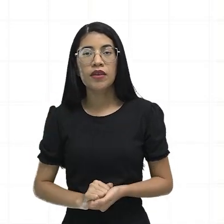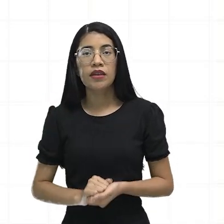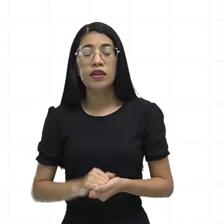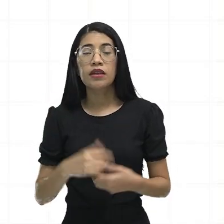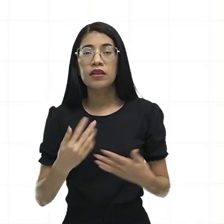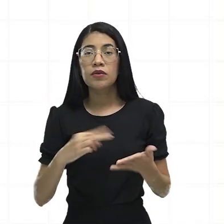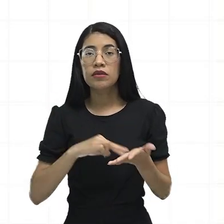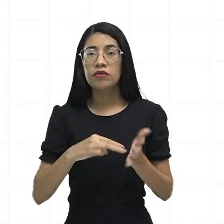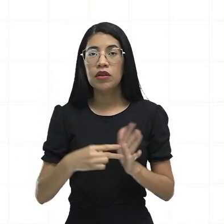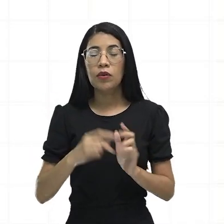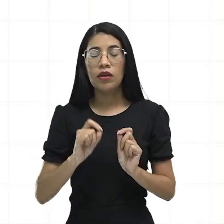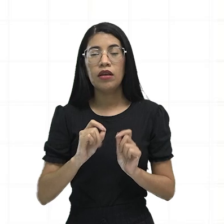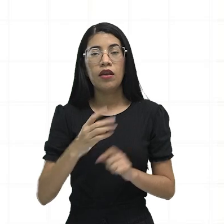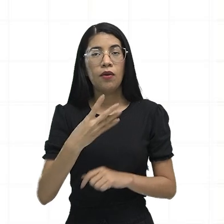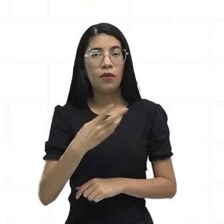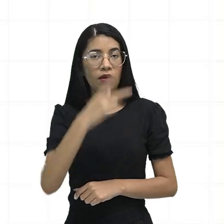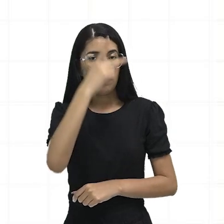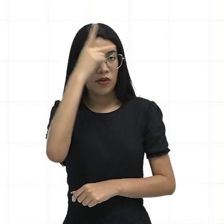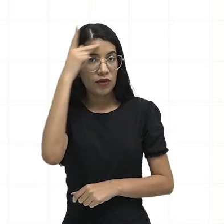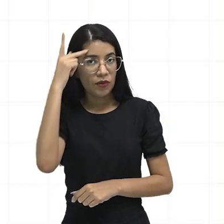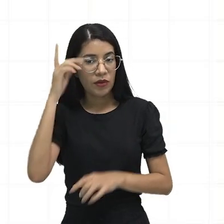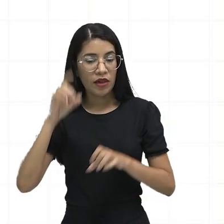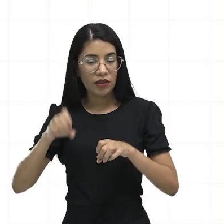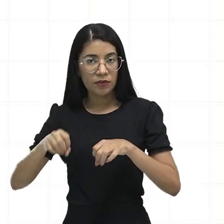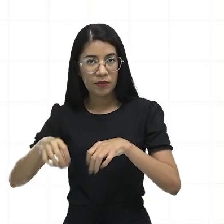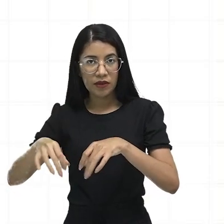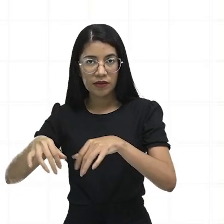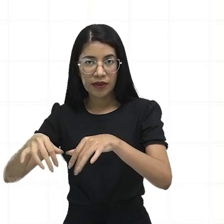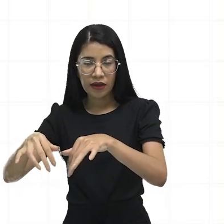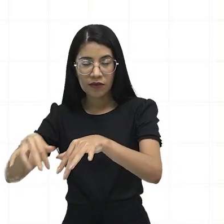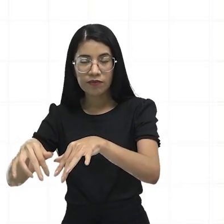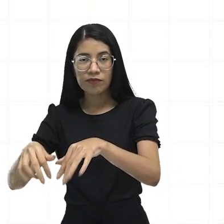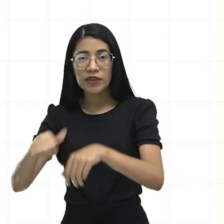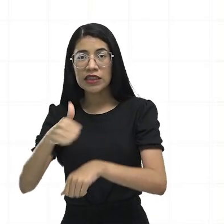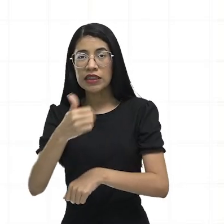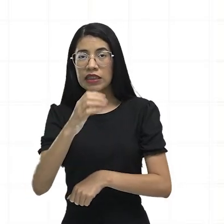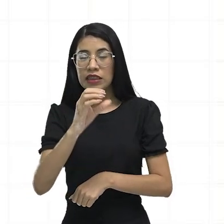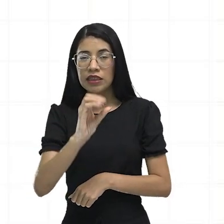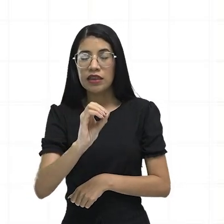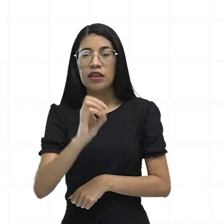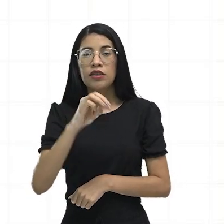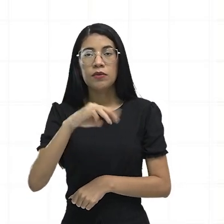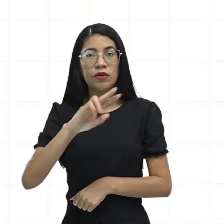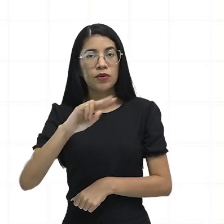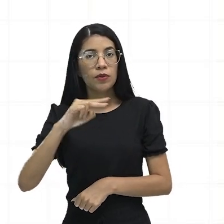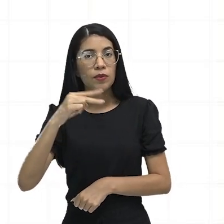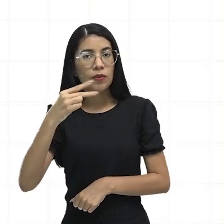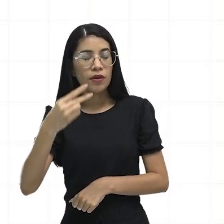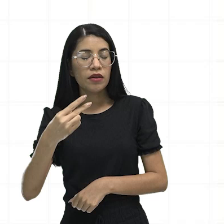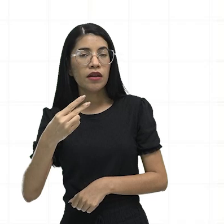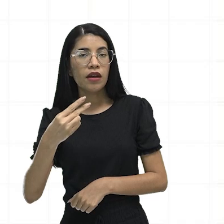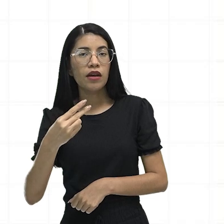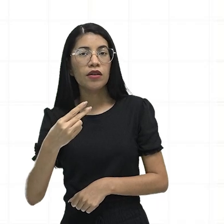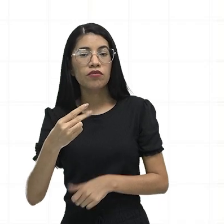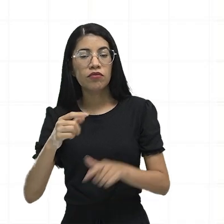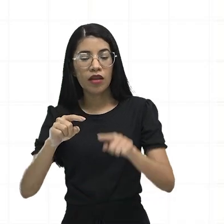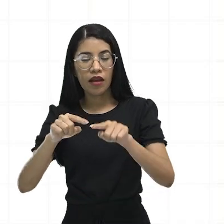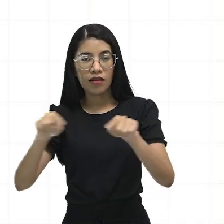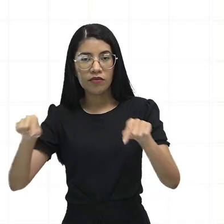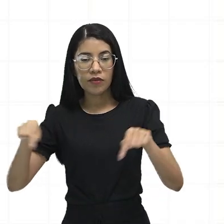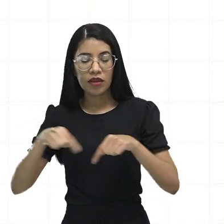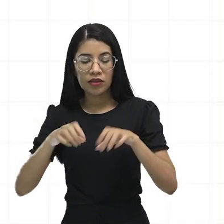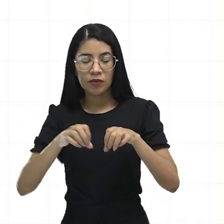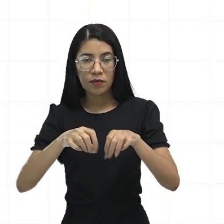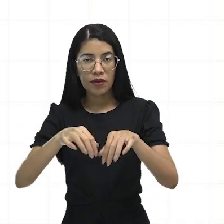4 pessoas, né, elas plantavam 10 metros quadrados aí de plantas,